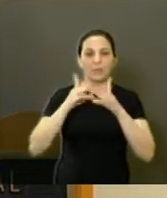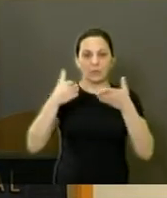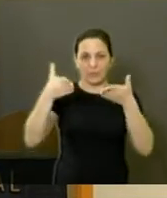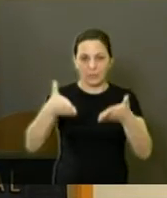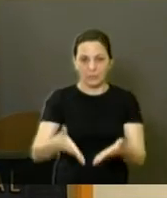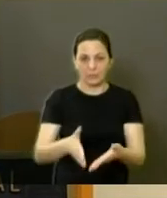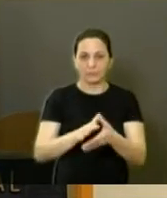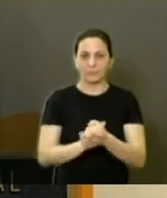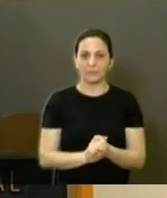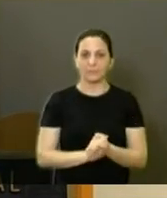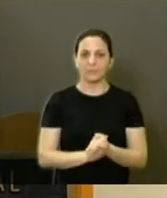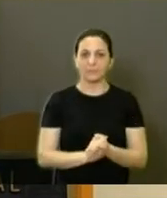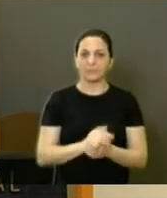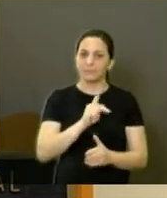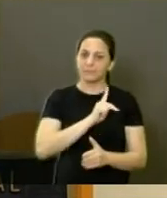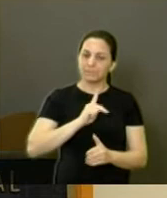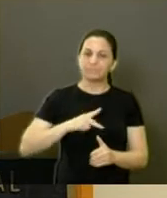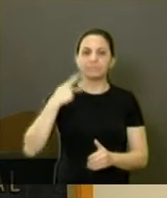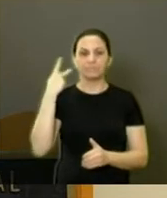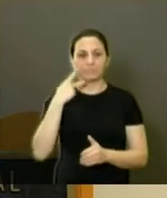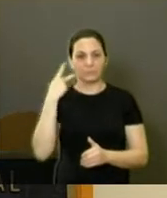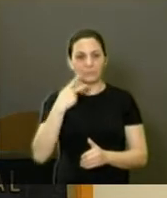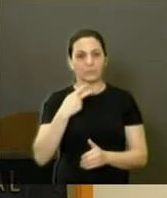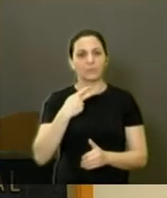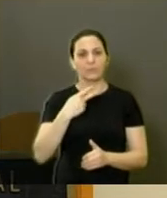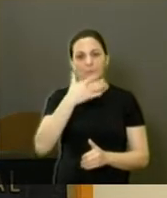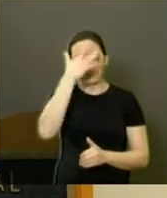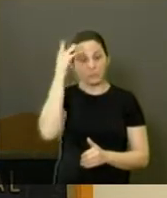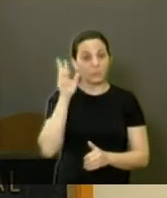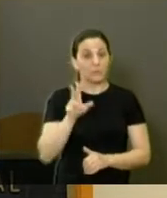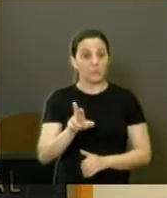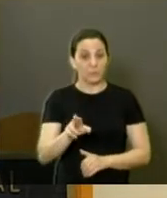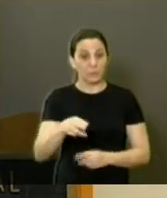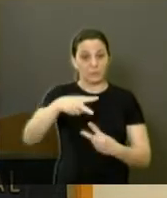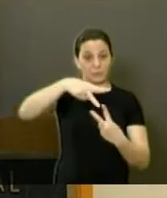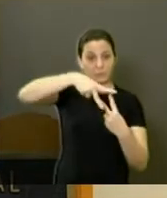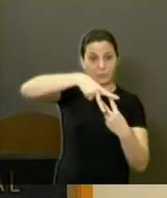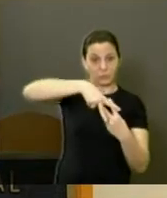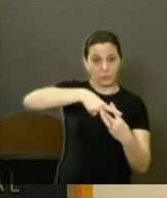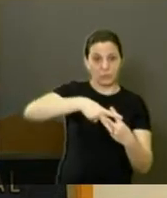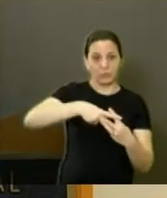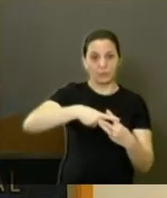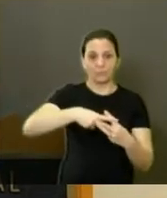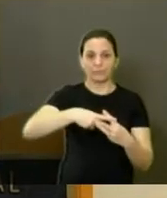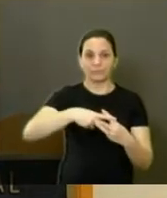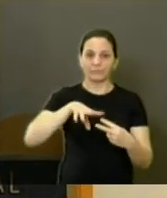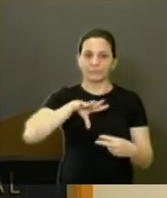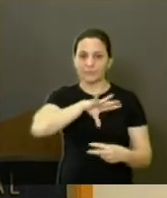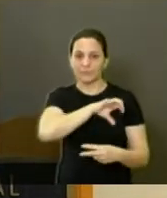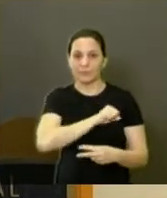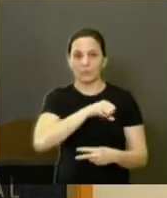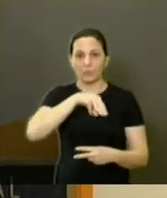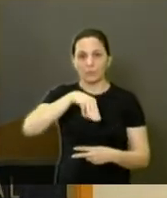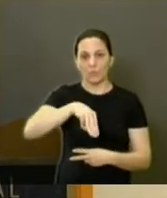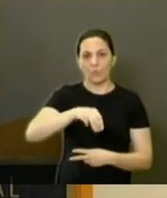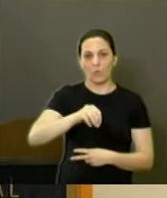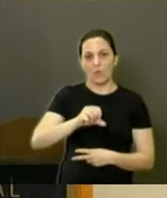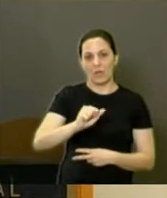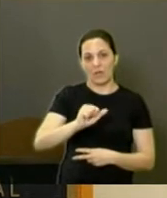Mas, senhor presidente, senhores vereadores, senhoras e senhores, meus irmãos, meu querido Moacir de Freitas,